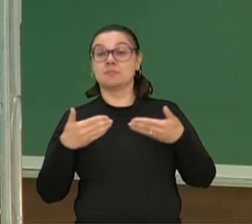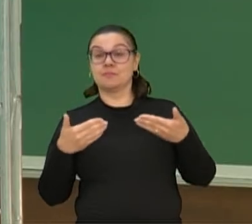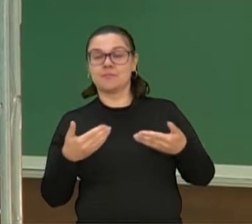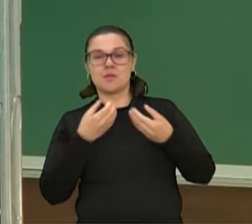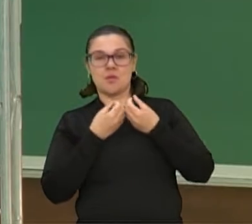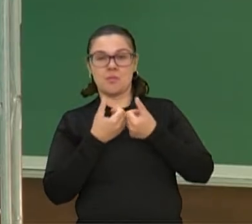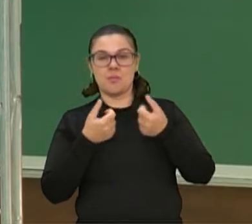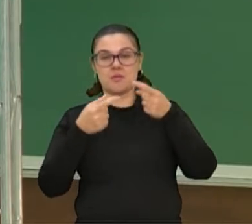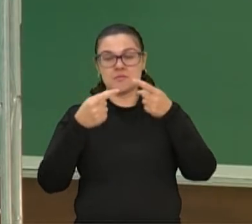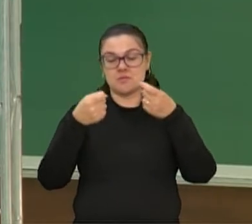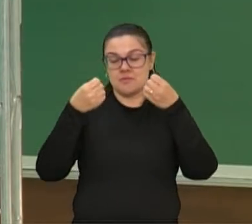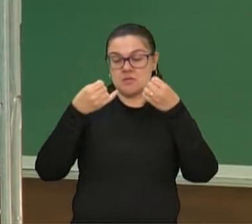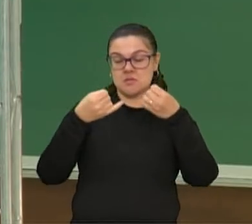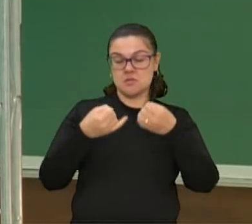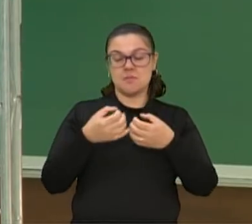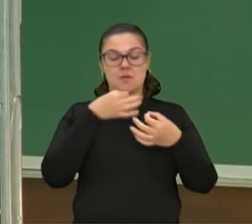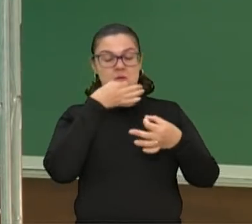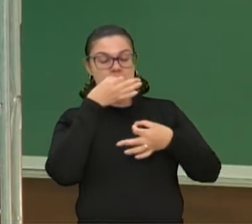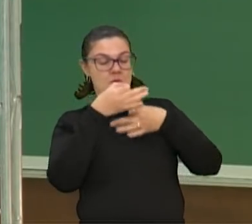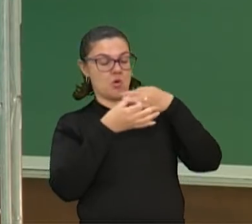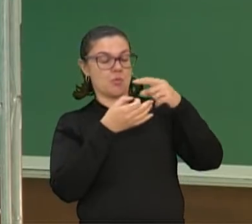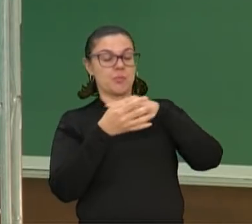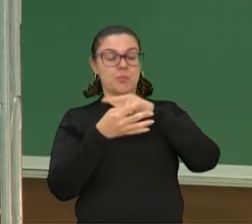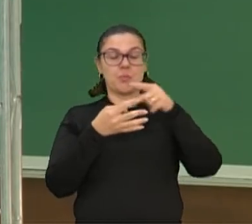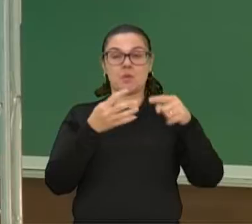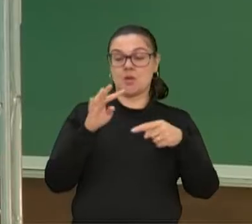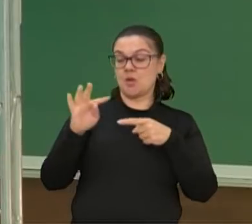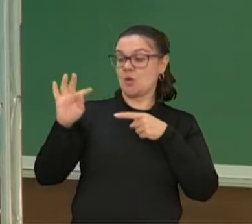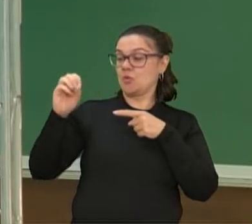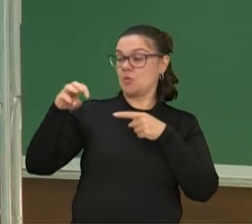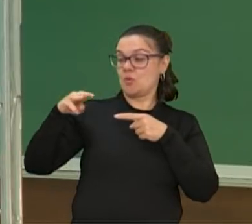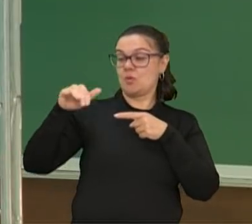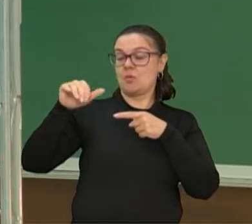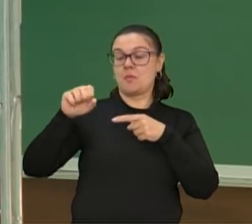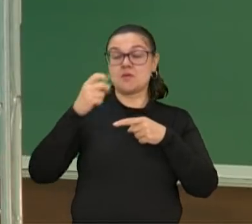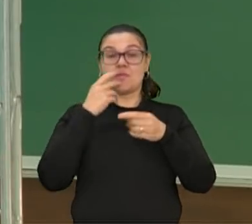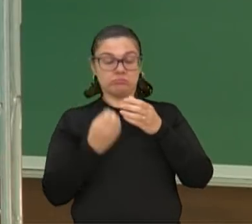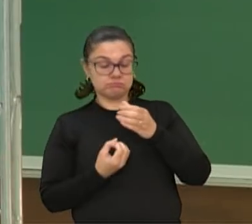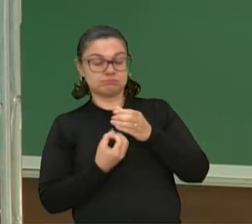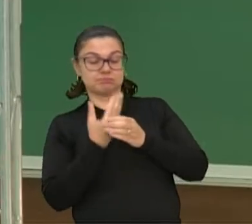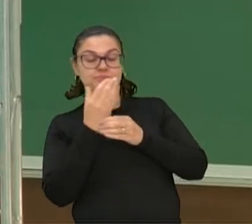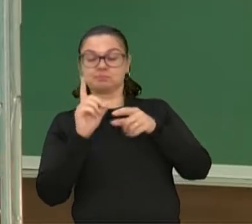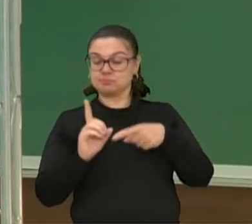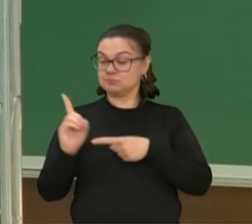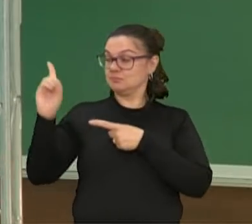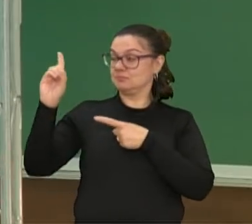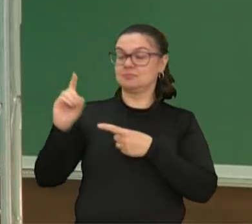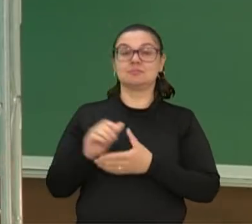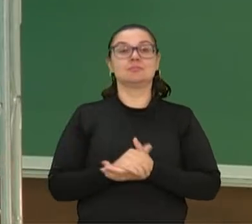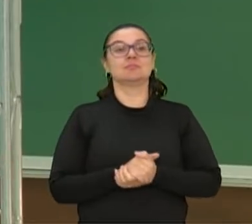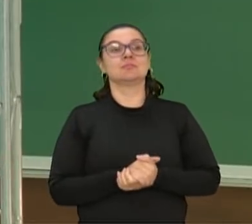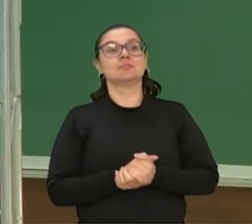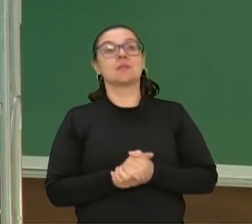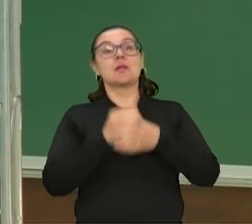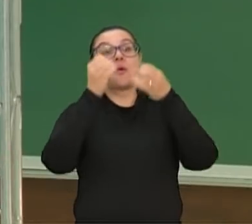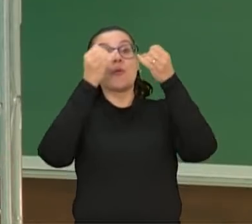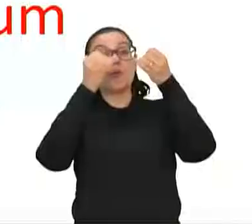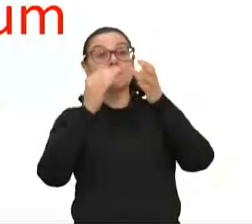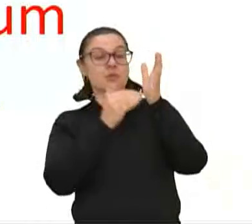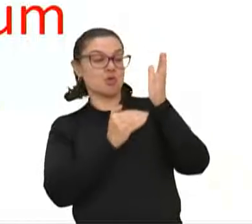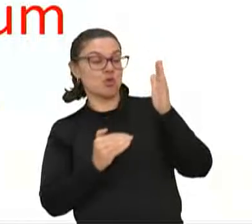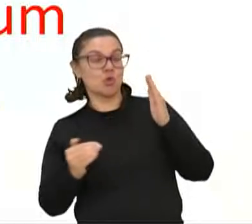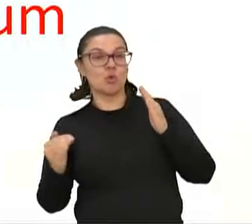Muito bem, explica um dos argumentos que Tomás de Aquino apresenta sobre a existência de Deus. Ele explica